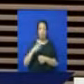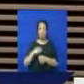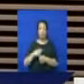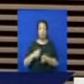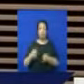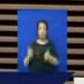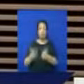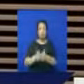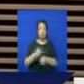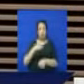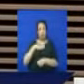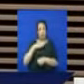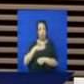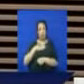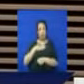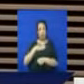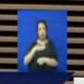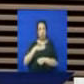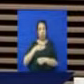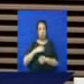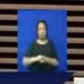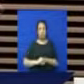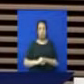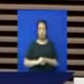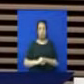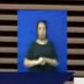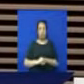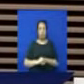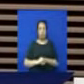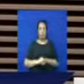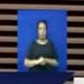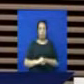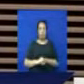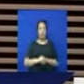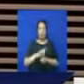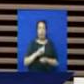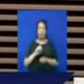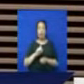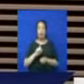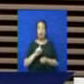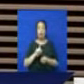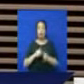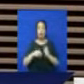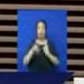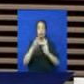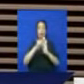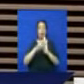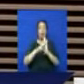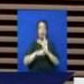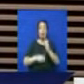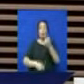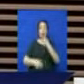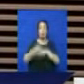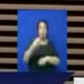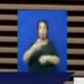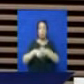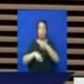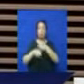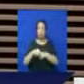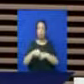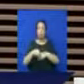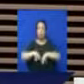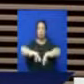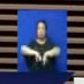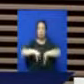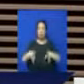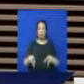junto comigo, não é uma situação administrativa que vai criar qualquer diferença,